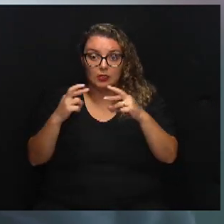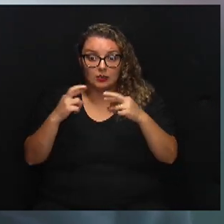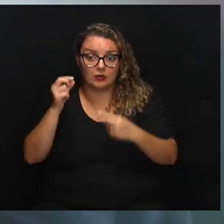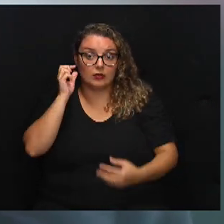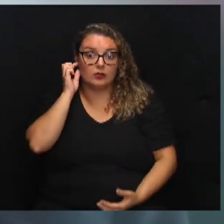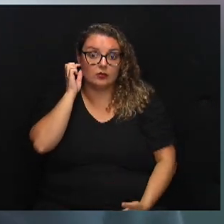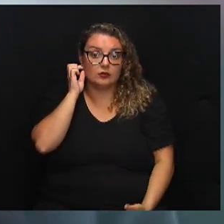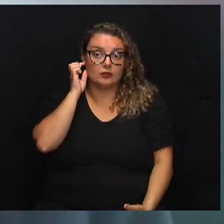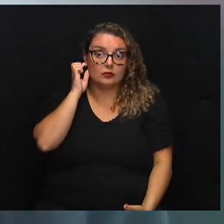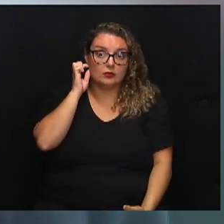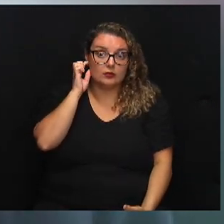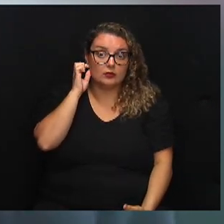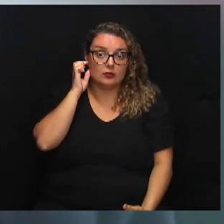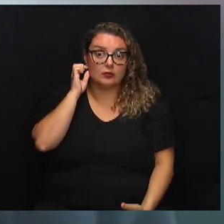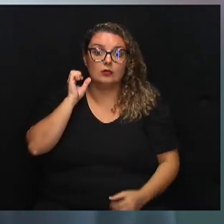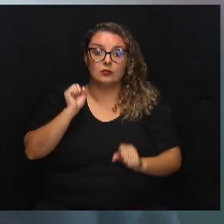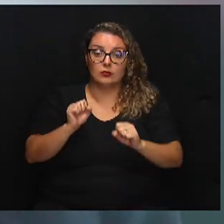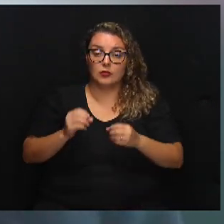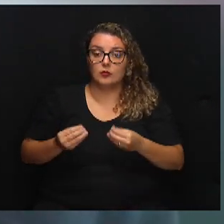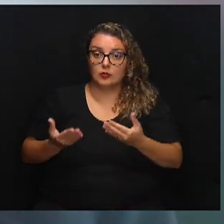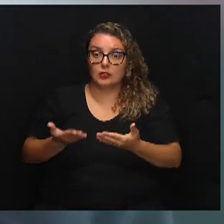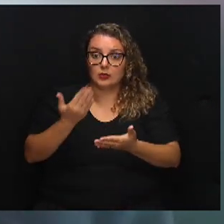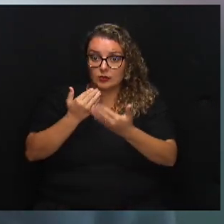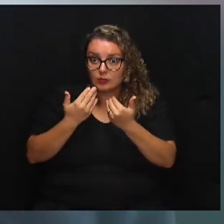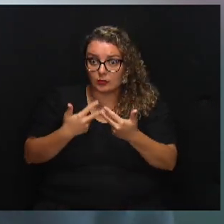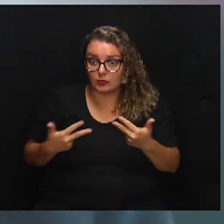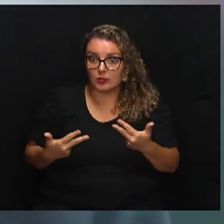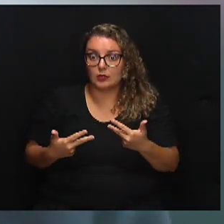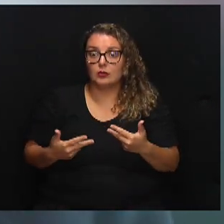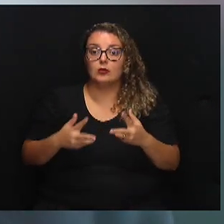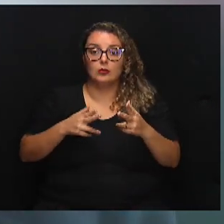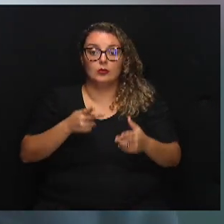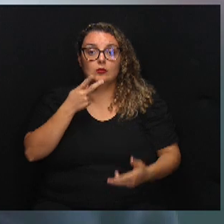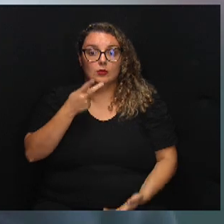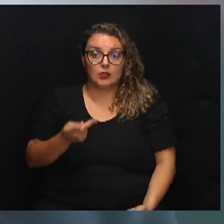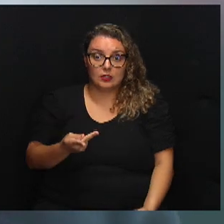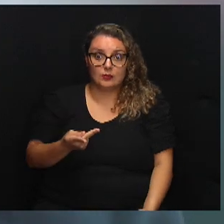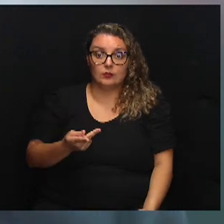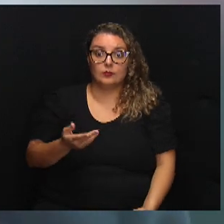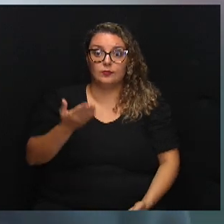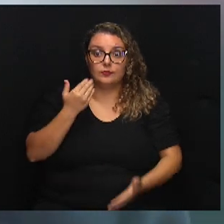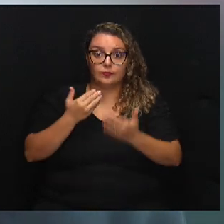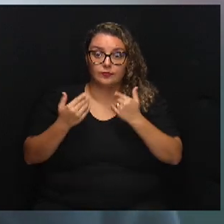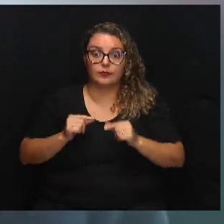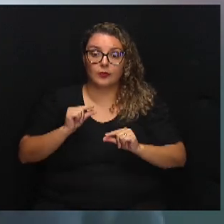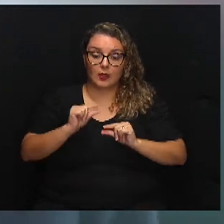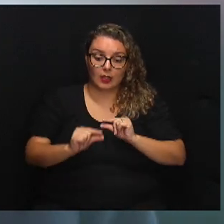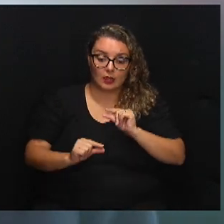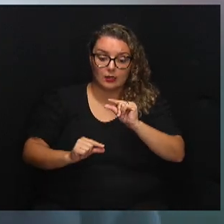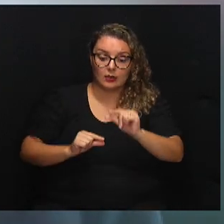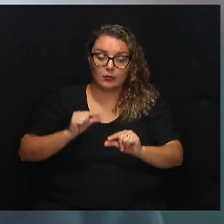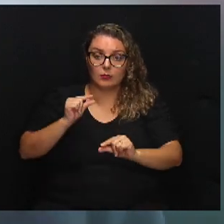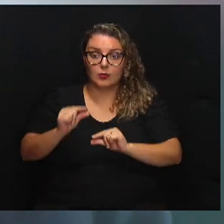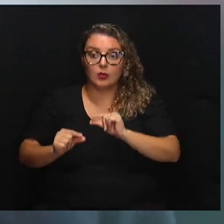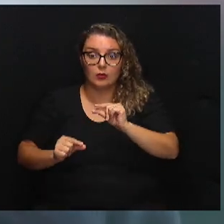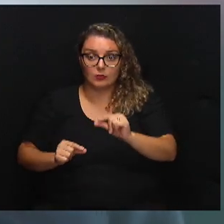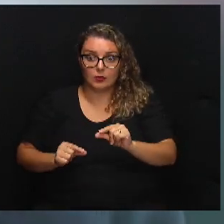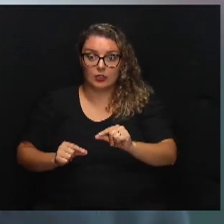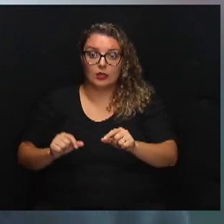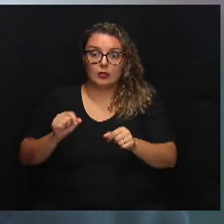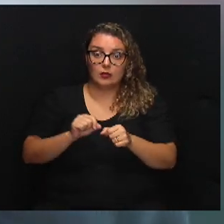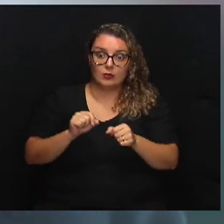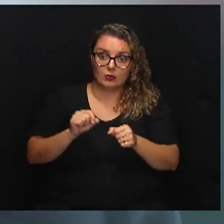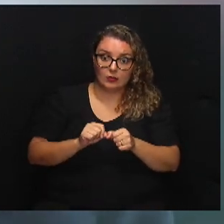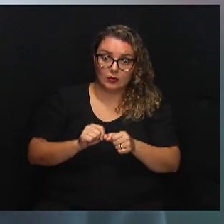e pode ser dada já na introdução alimentar. Como eu disse, essa introdução ela é gradativa, ela é feita através